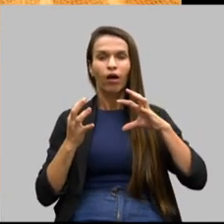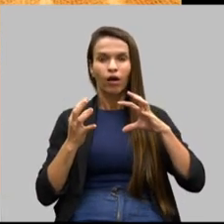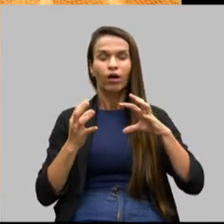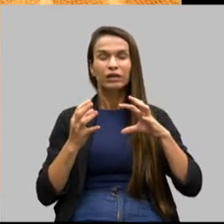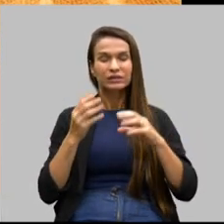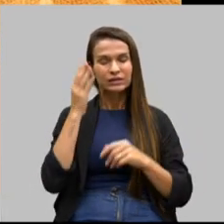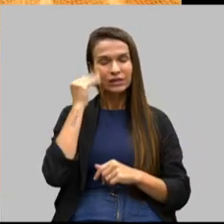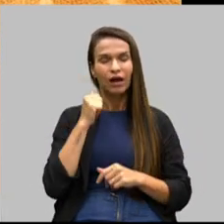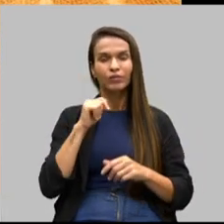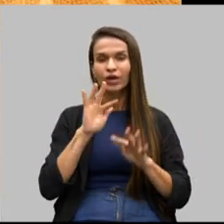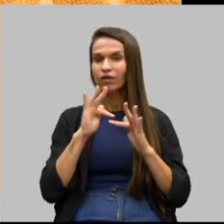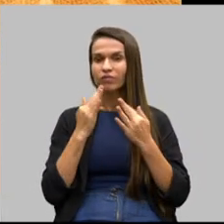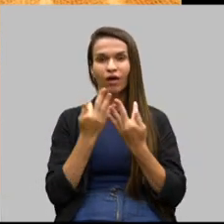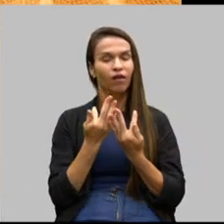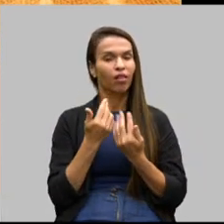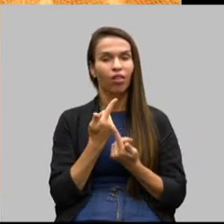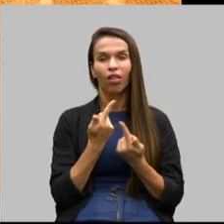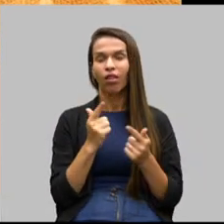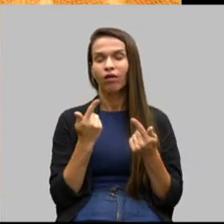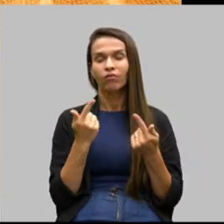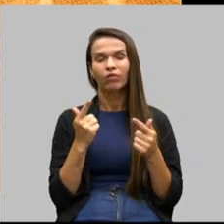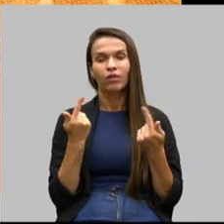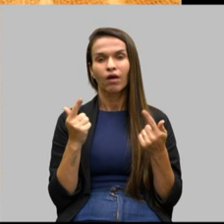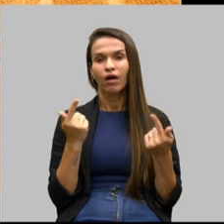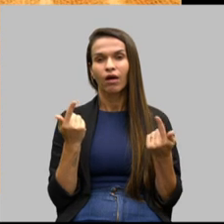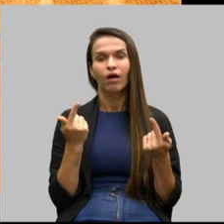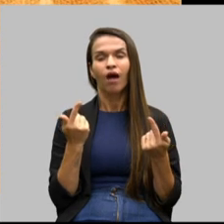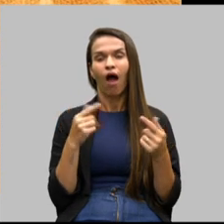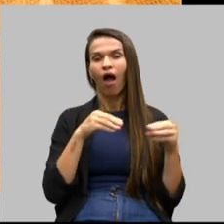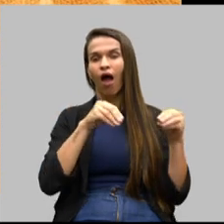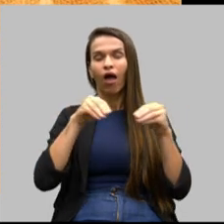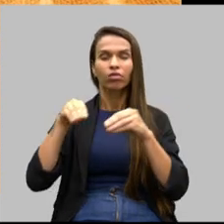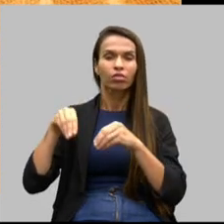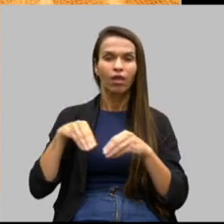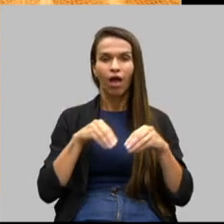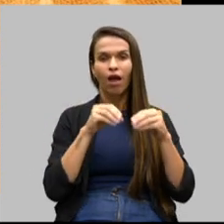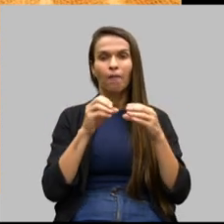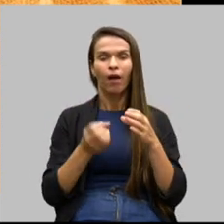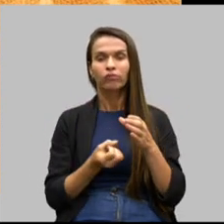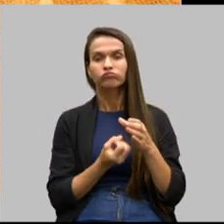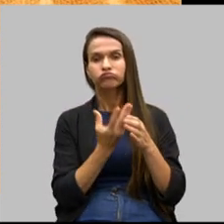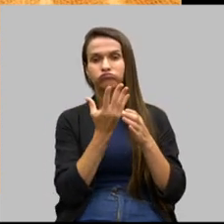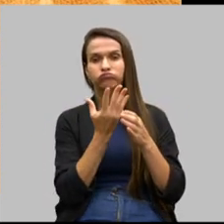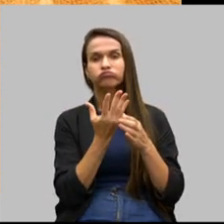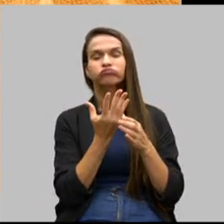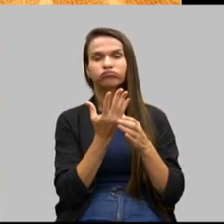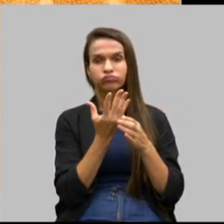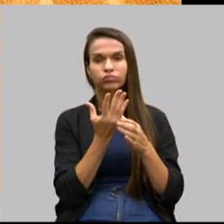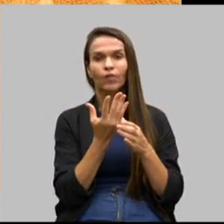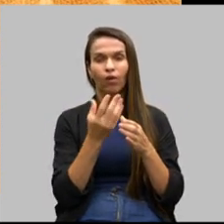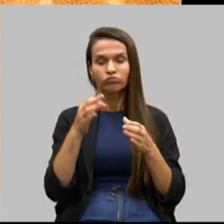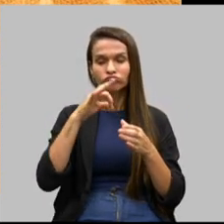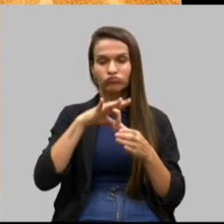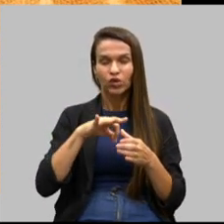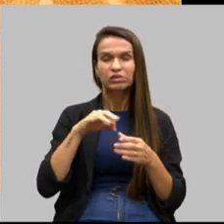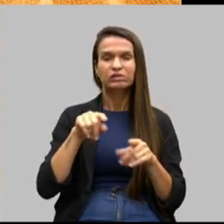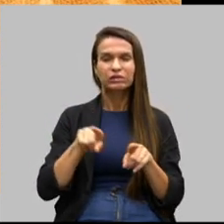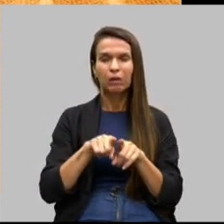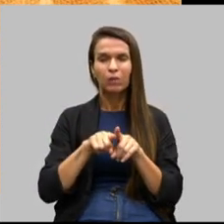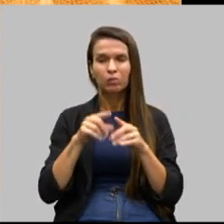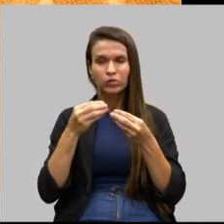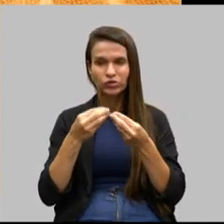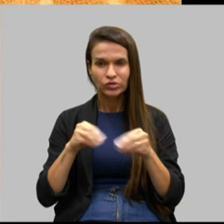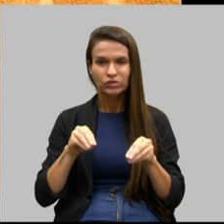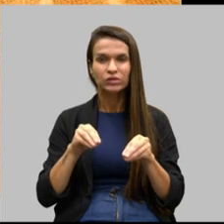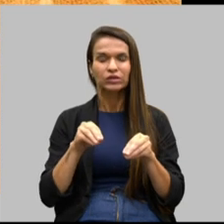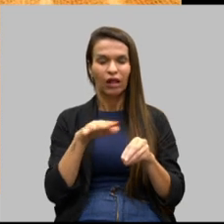famílias não possuem a terra para produzir, então eles sofrem com essa crise de estrutura